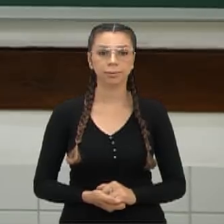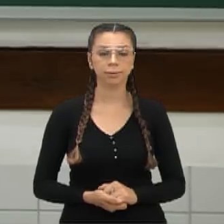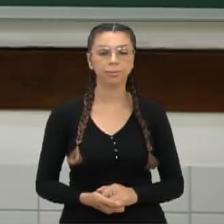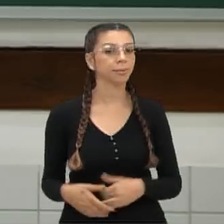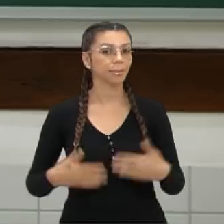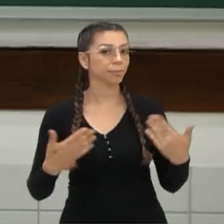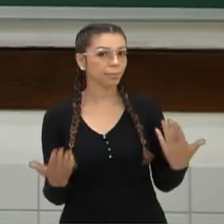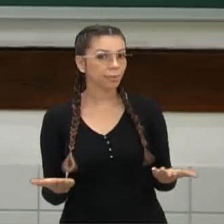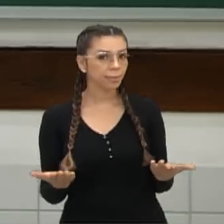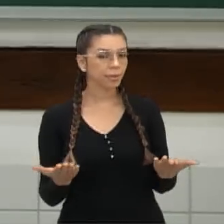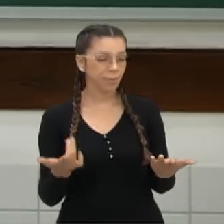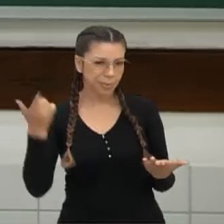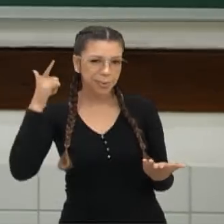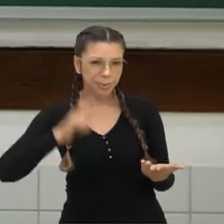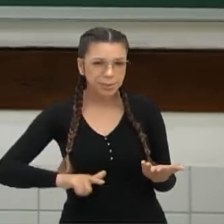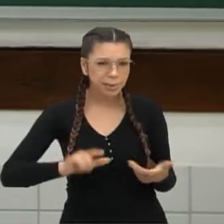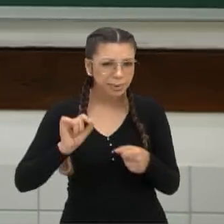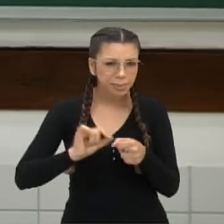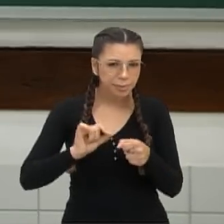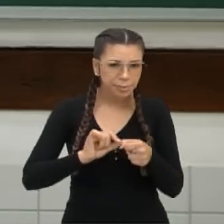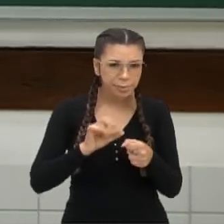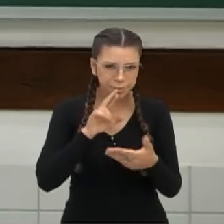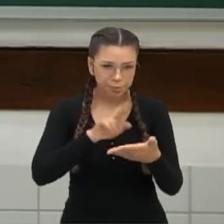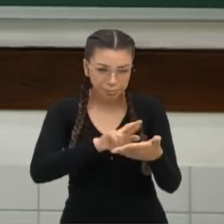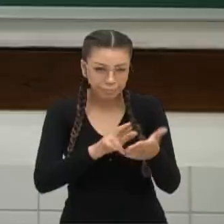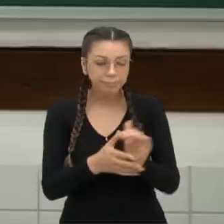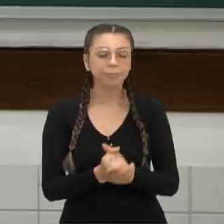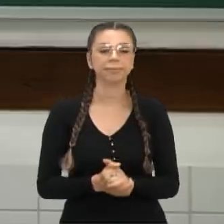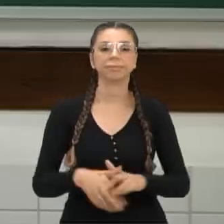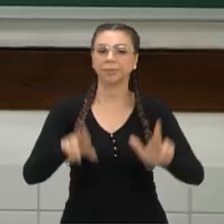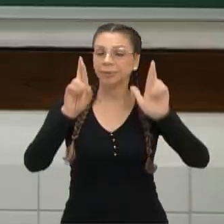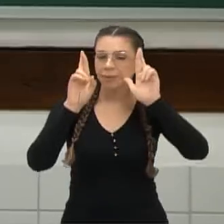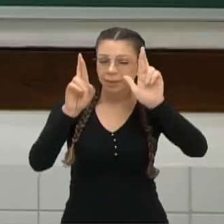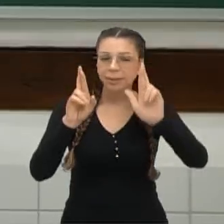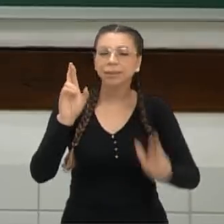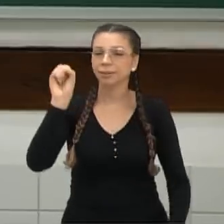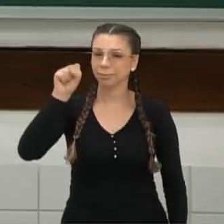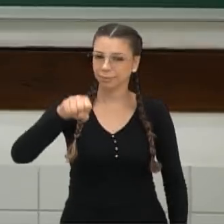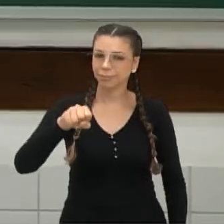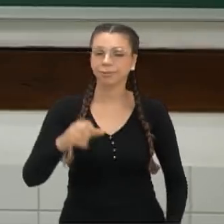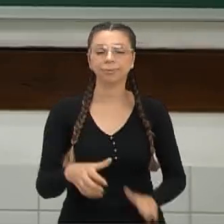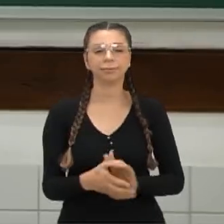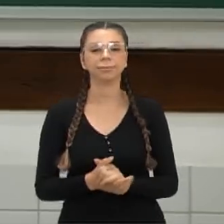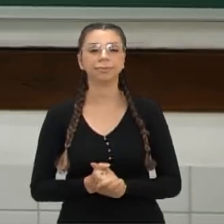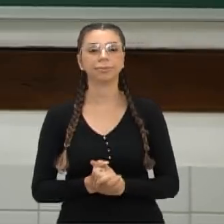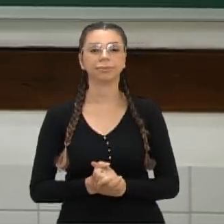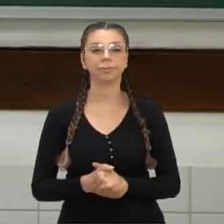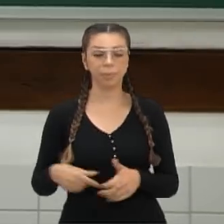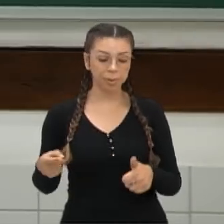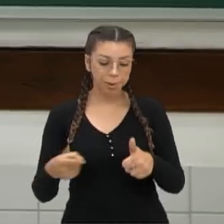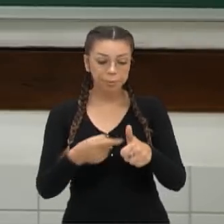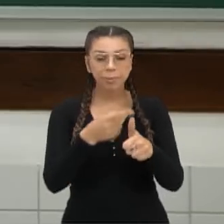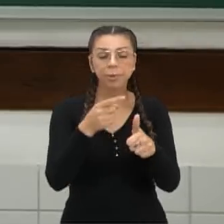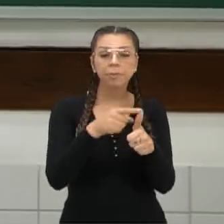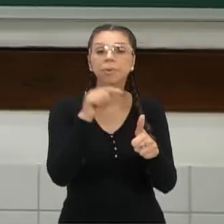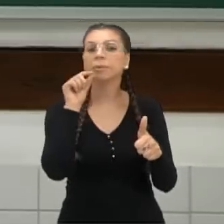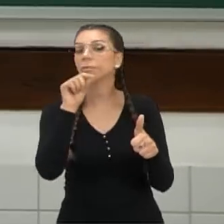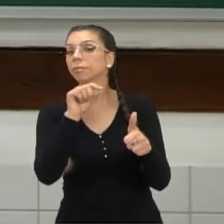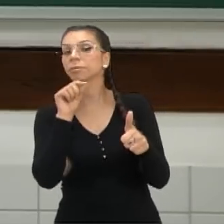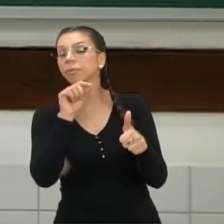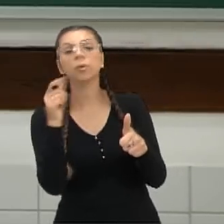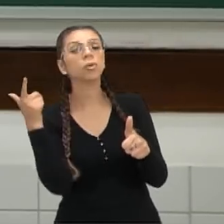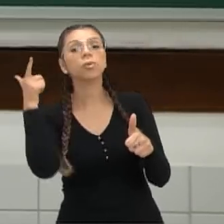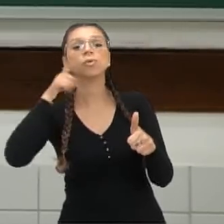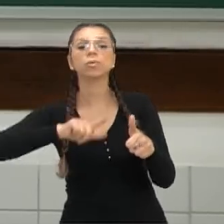E aí, galerinha, conseguiram fazer? Tenho certeza que sim. A primeira coisa que eu tenho que fazer para eu